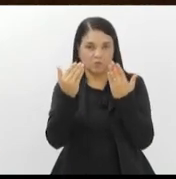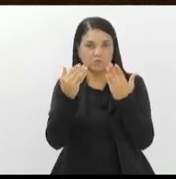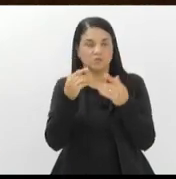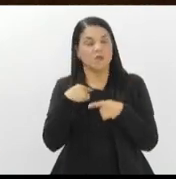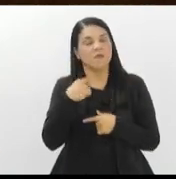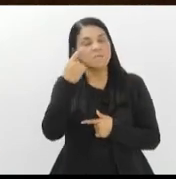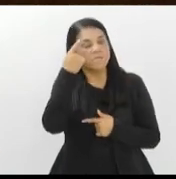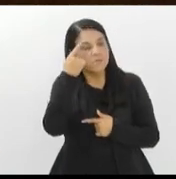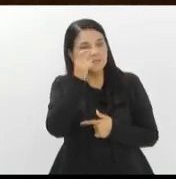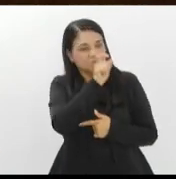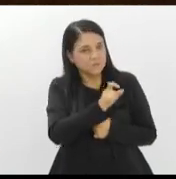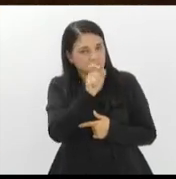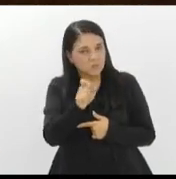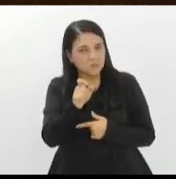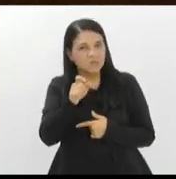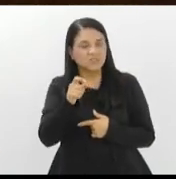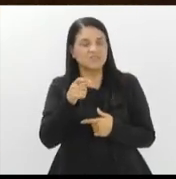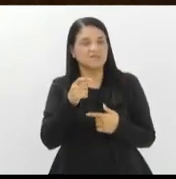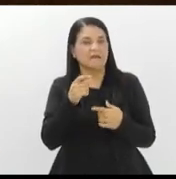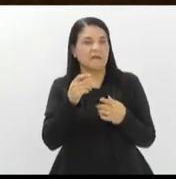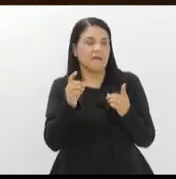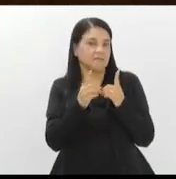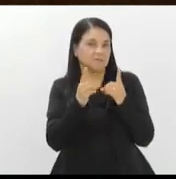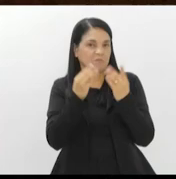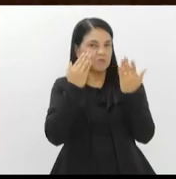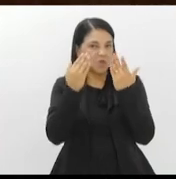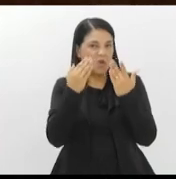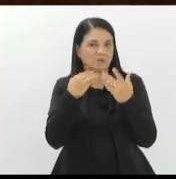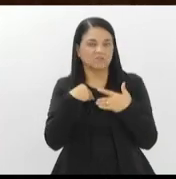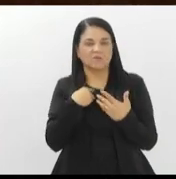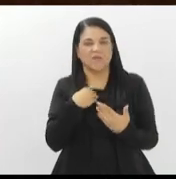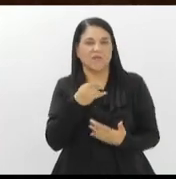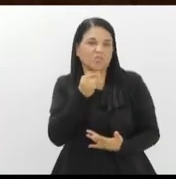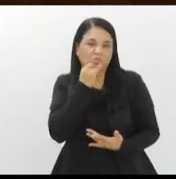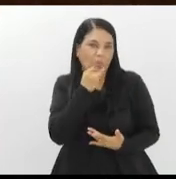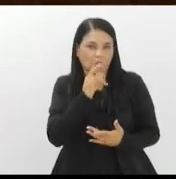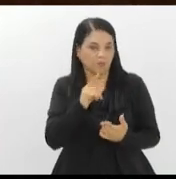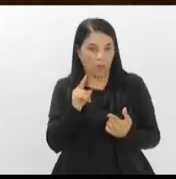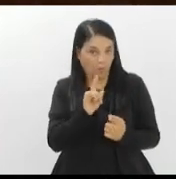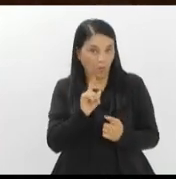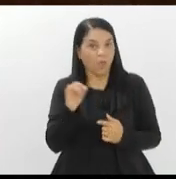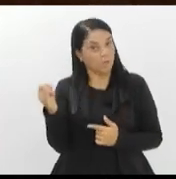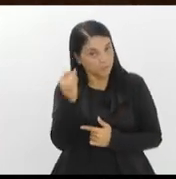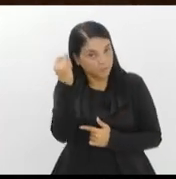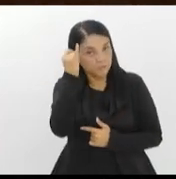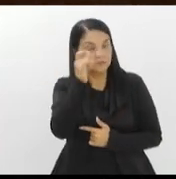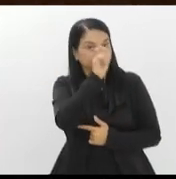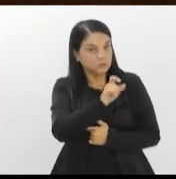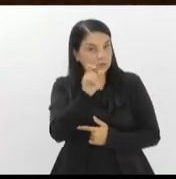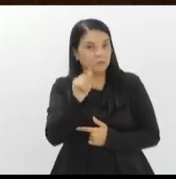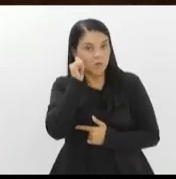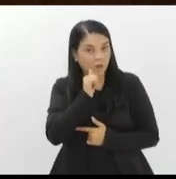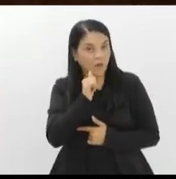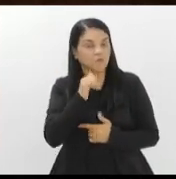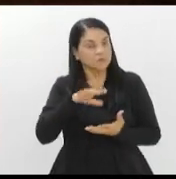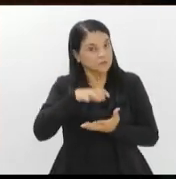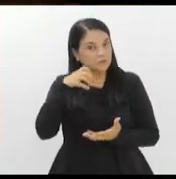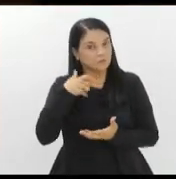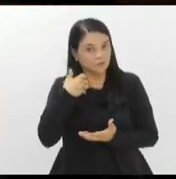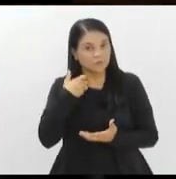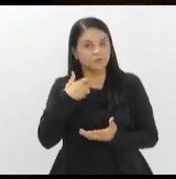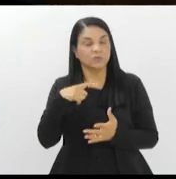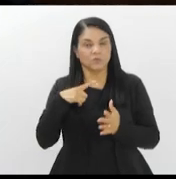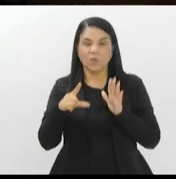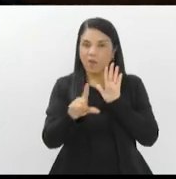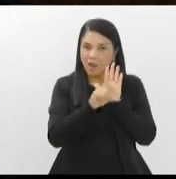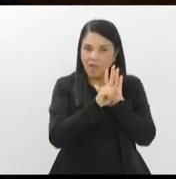essa questão de atendimento psicológico é frescura. Não é. Não é. É muito importante. É importante para as mulheres, para os idosos. Eu tenho uma lei